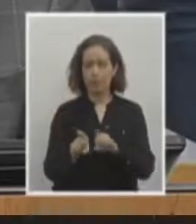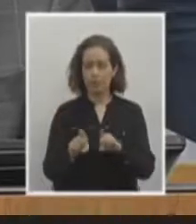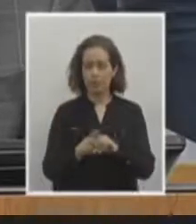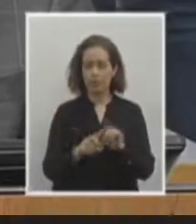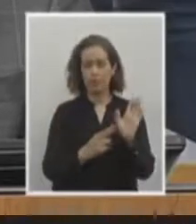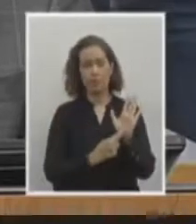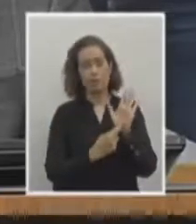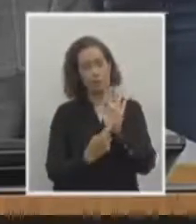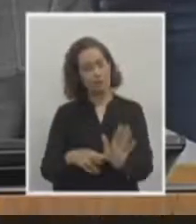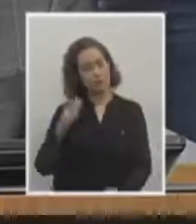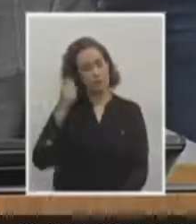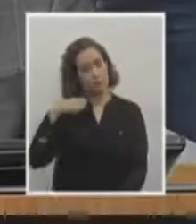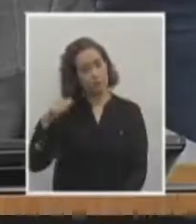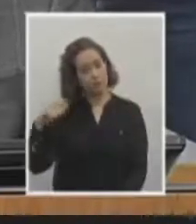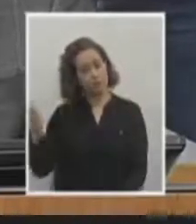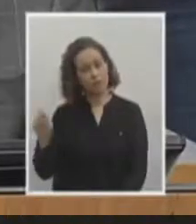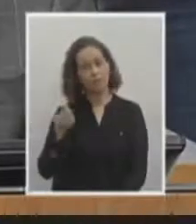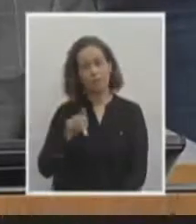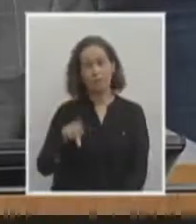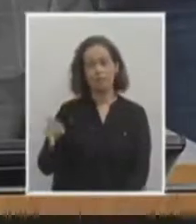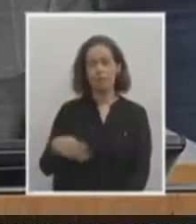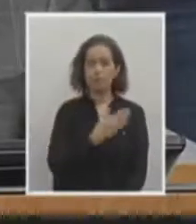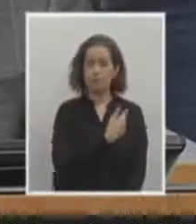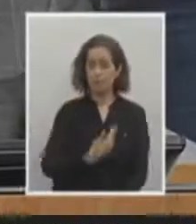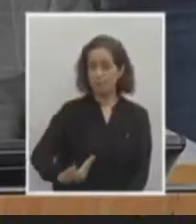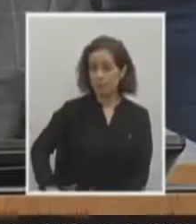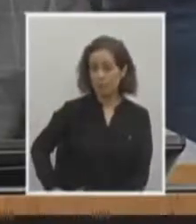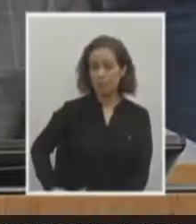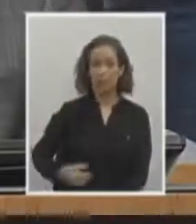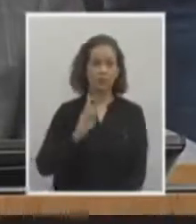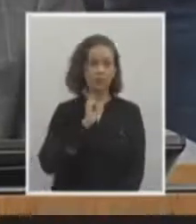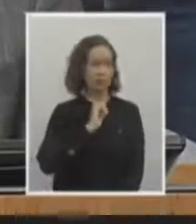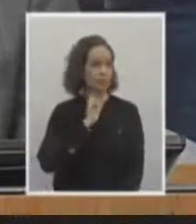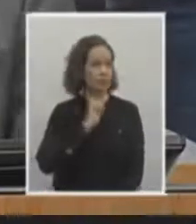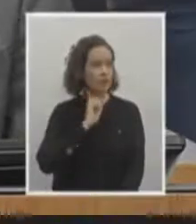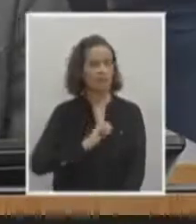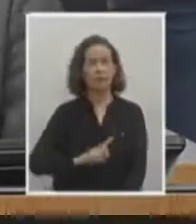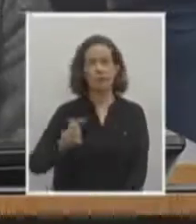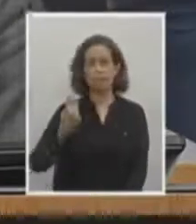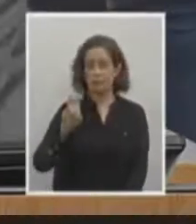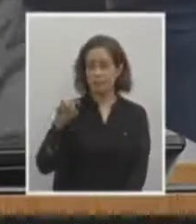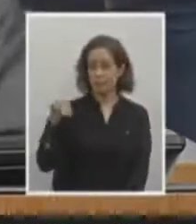de Professores Públicos de Minas Gerais. Então, Cristina, 5 minutos.